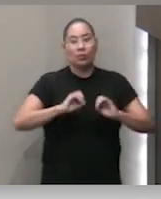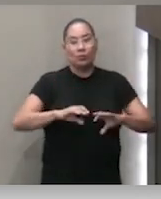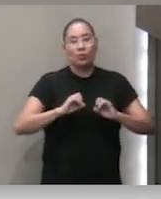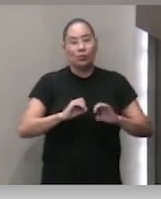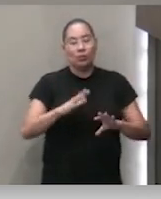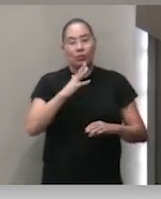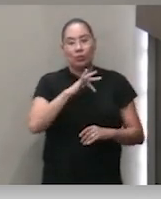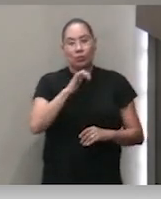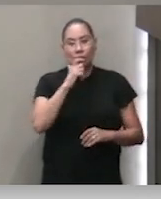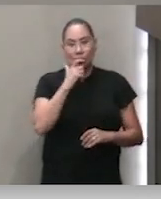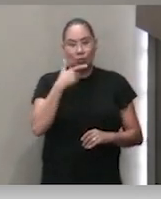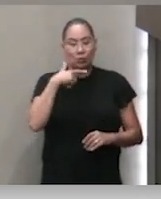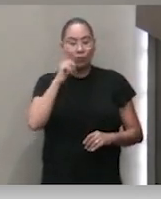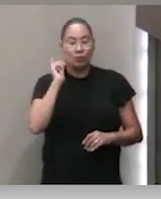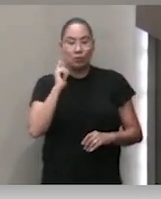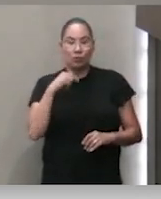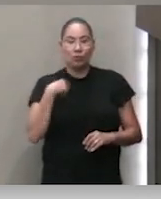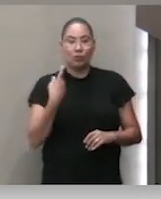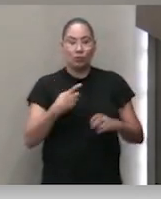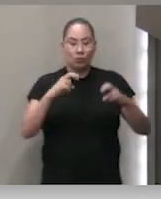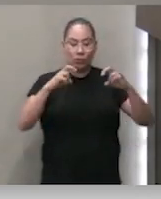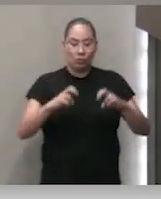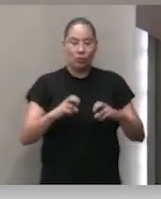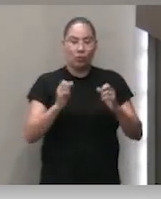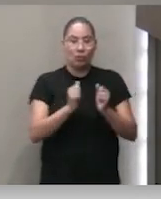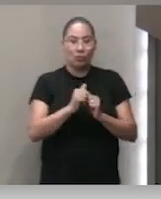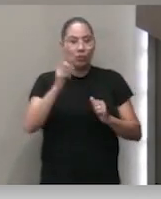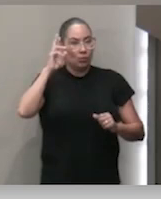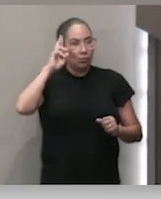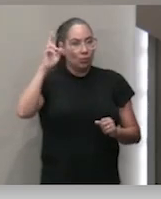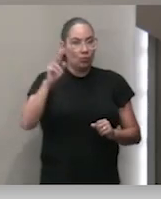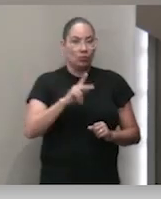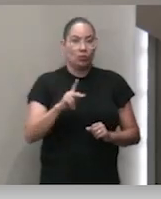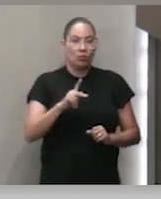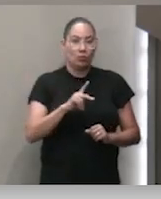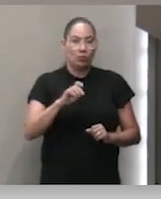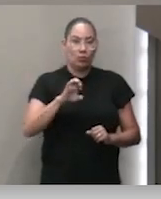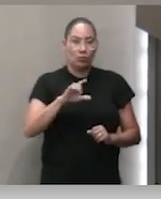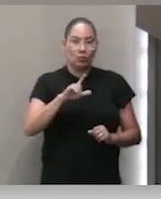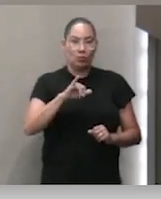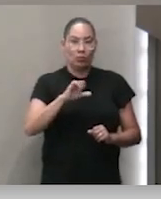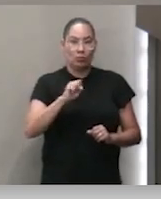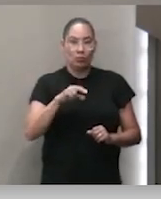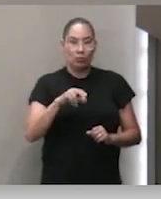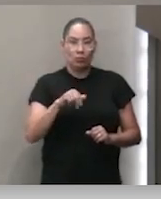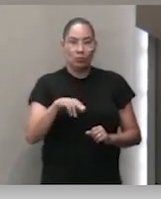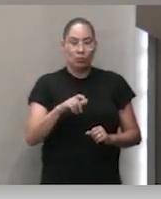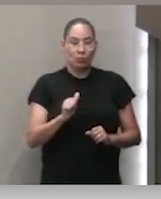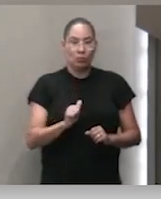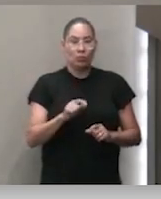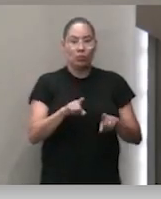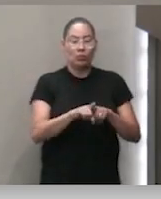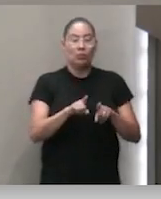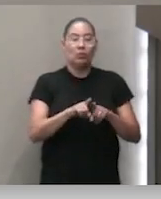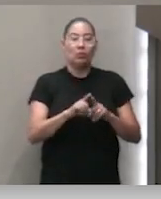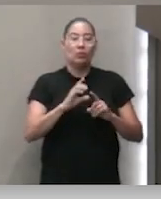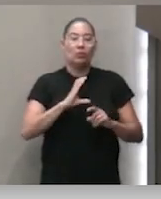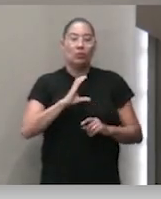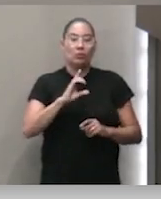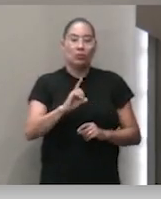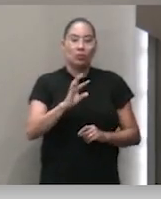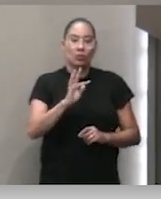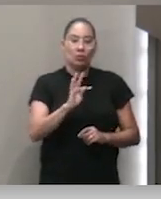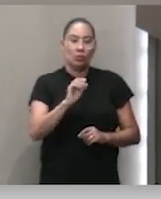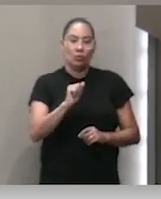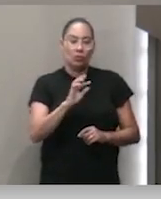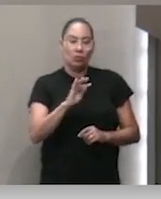infantil. Então estivemos reunidos ontem com a diretora professora Elisena Maidana, a coordenadora a professora Tatiane, que nos receberam muito bem na